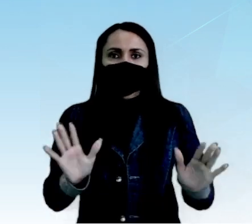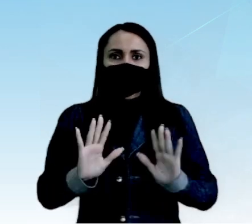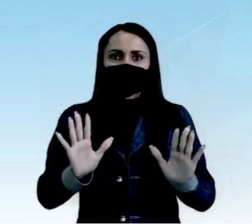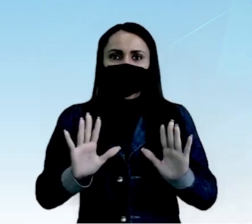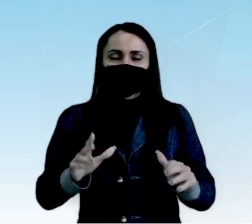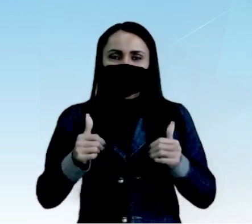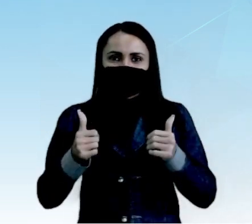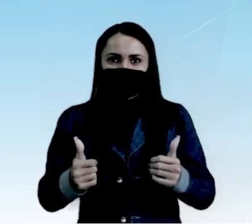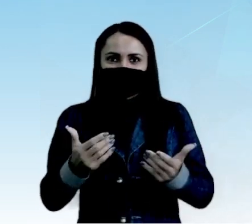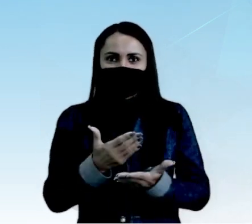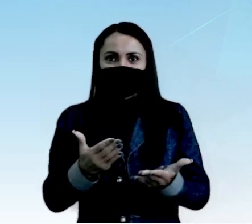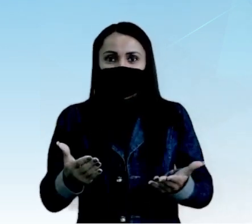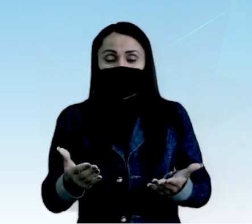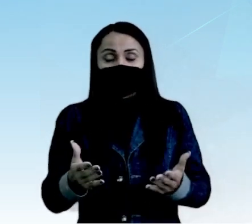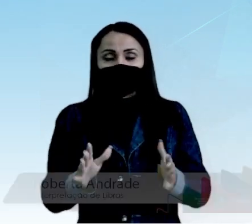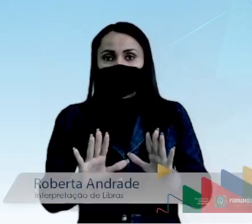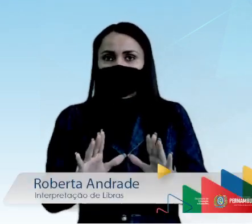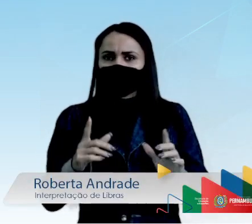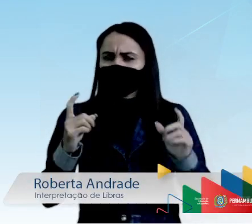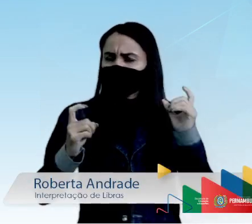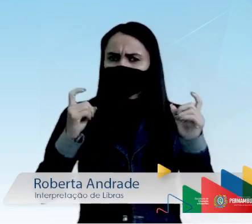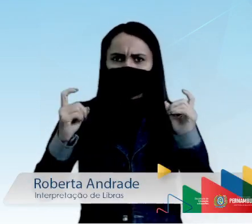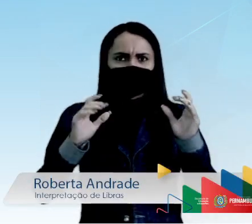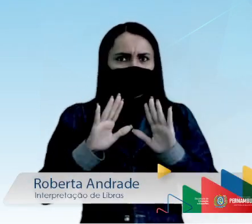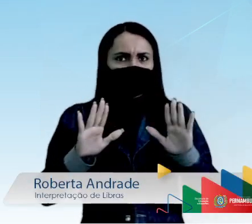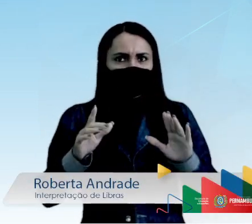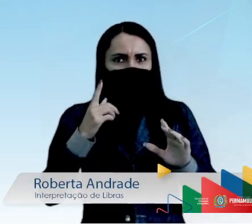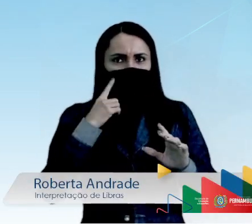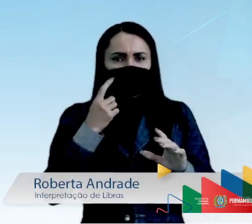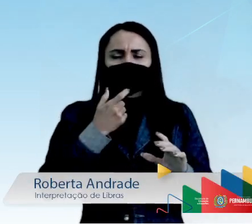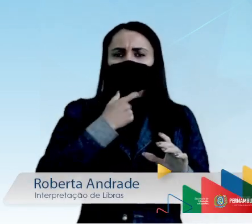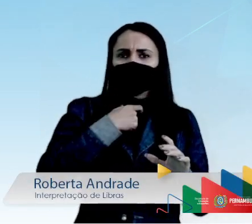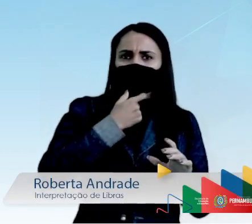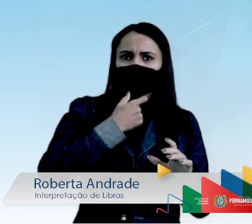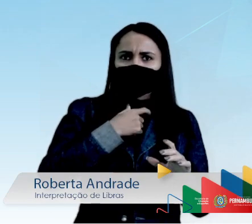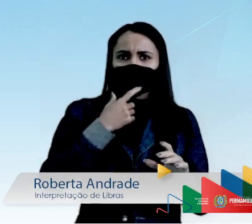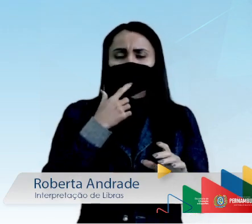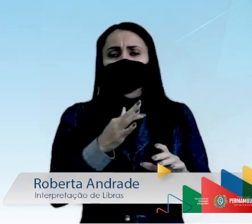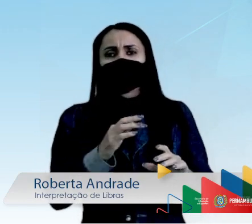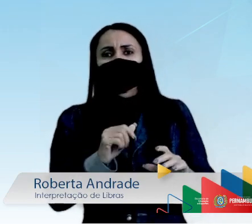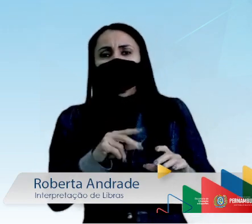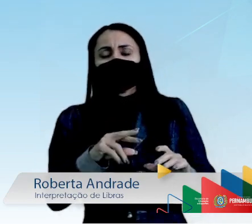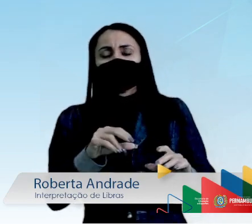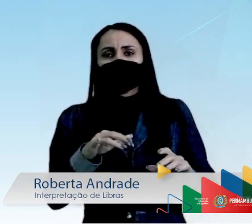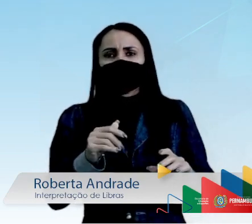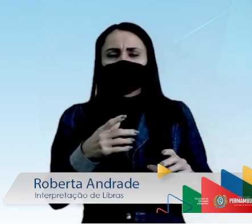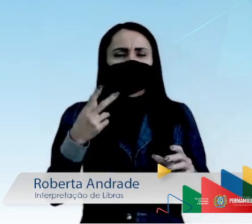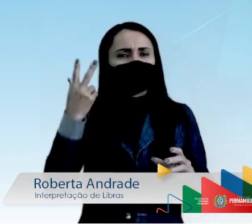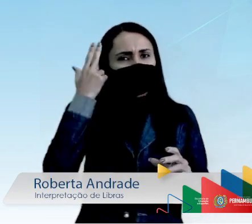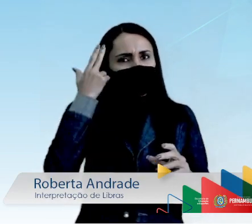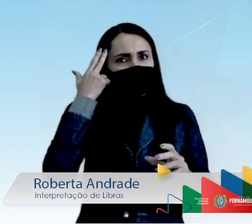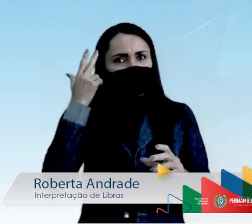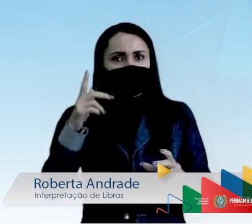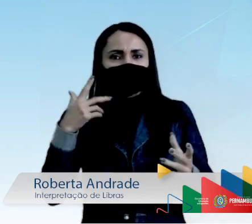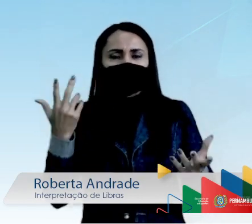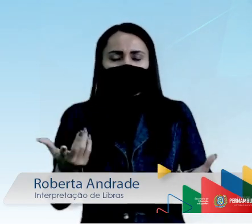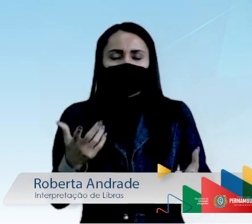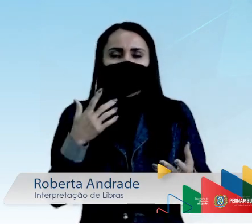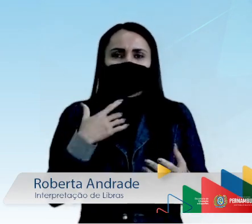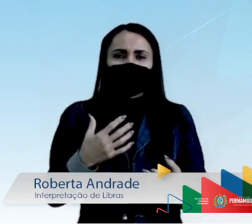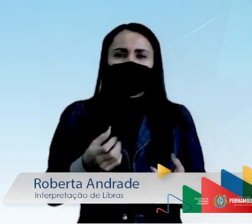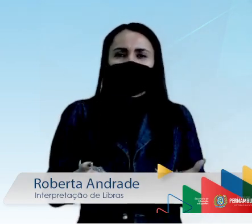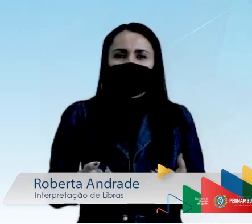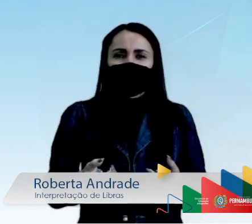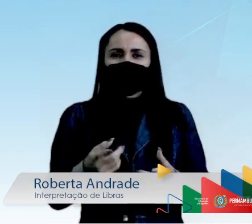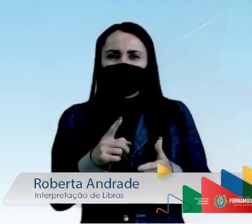Olá pessoal, tudo bem? Não se preocupa, tá? Só tô rouco por causa da faringite normal. Quem sofre da alergia